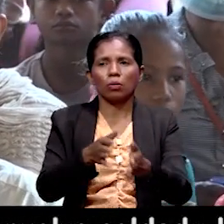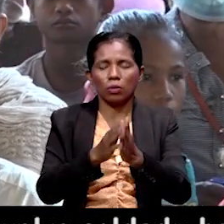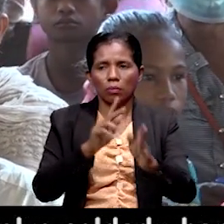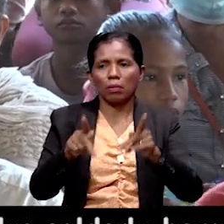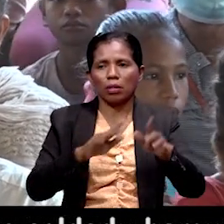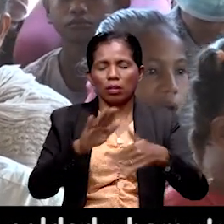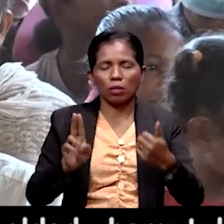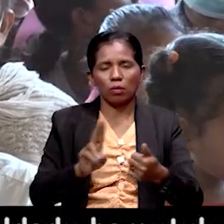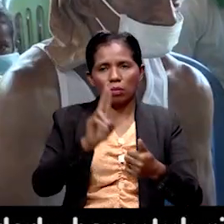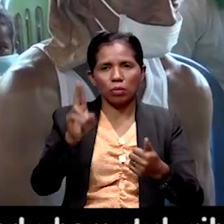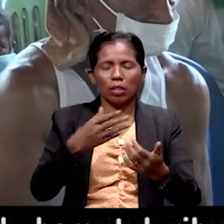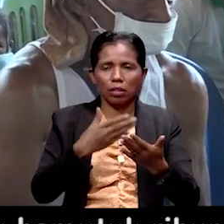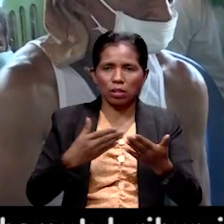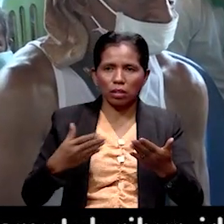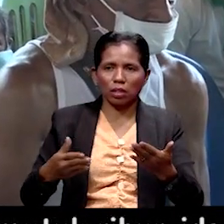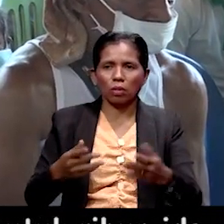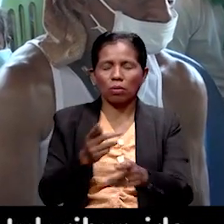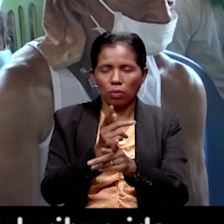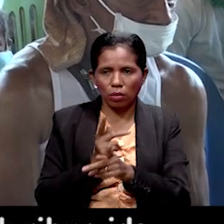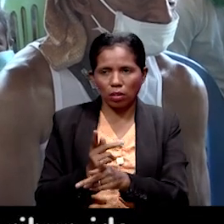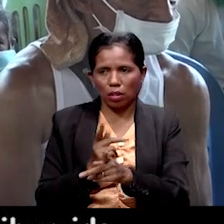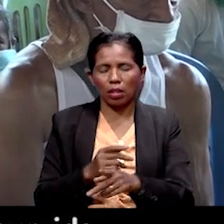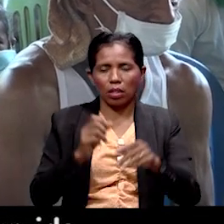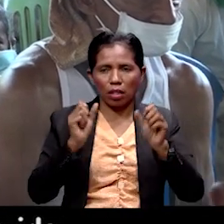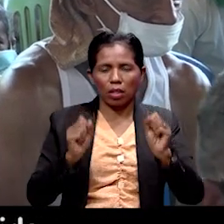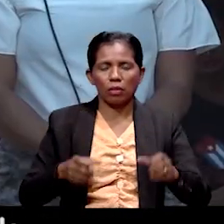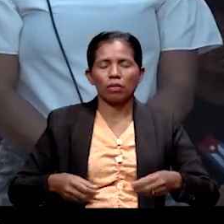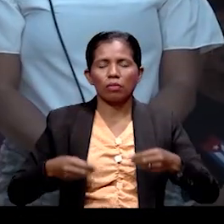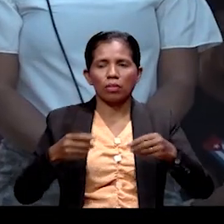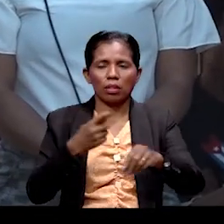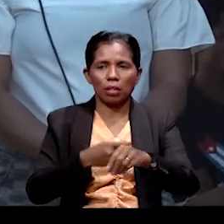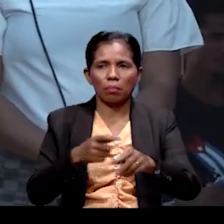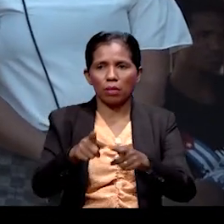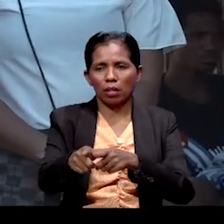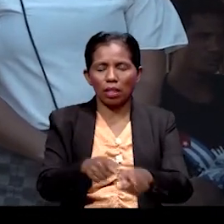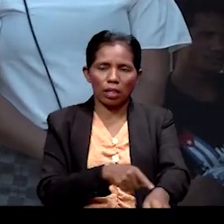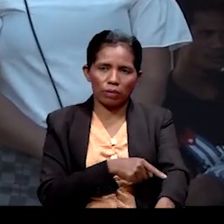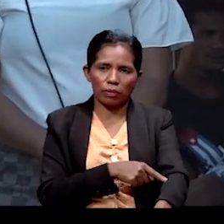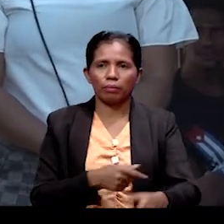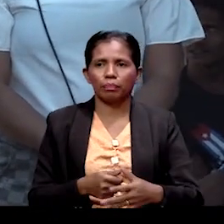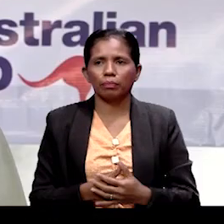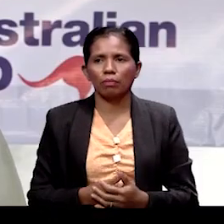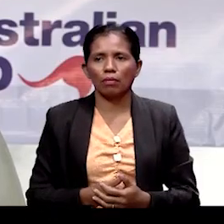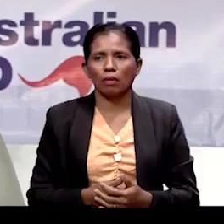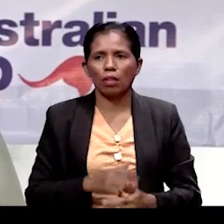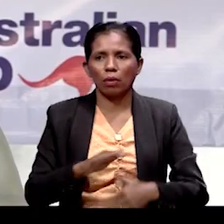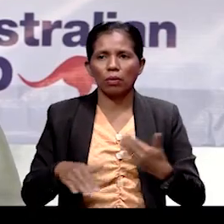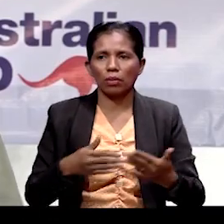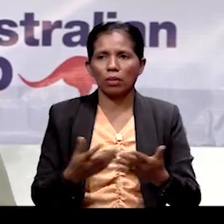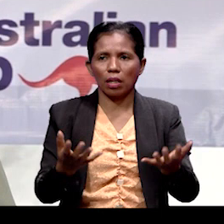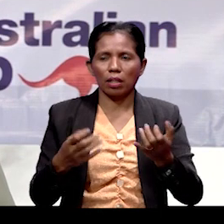usa facilidade em nebe ho cuidado, no ne ho de garante ba tempo na rocnelaran. Cora ho todo a cara